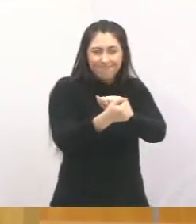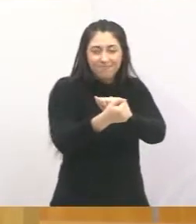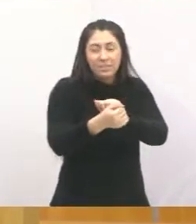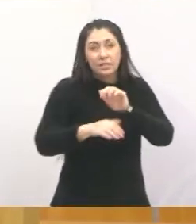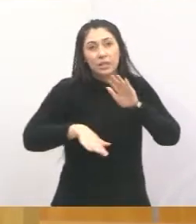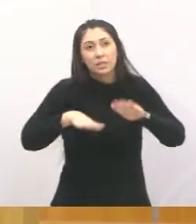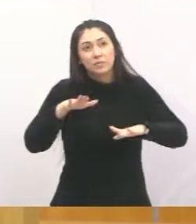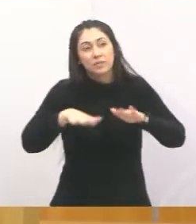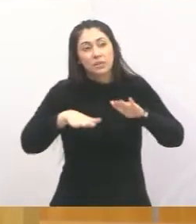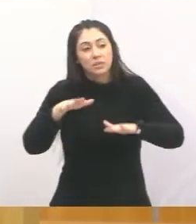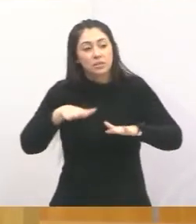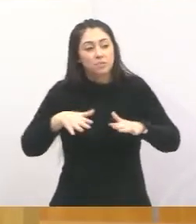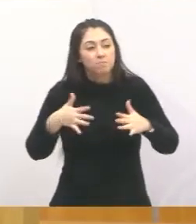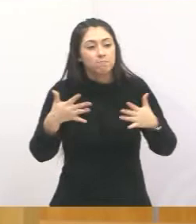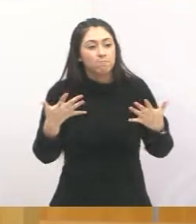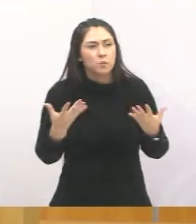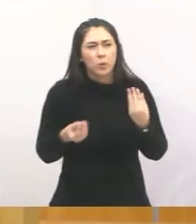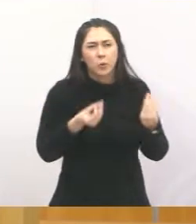talvez